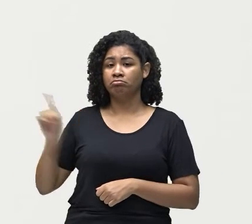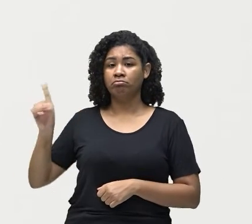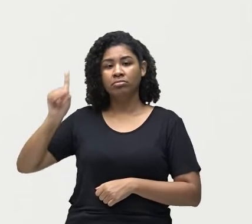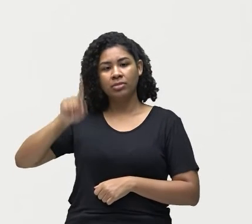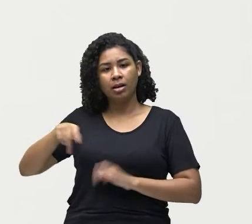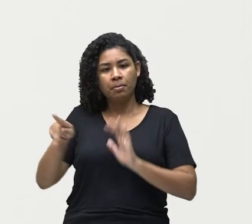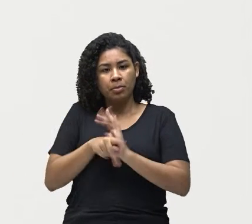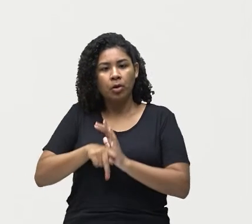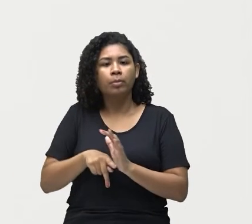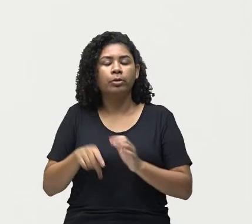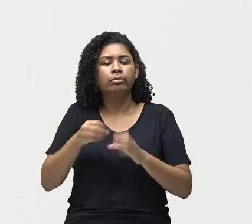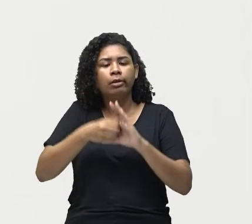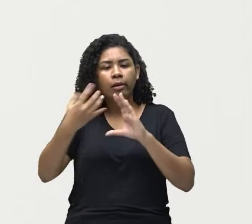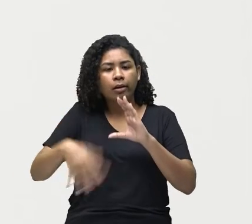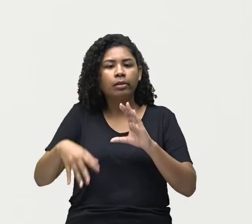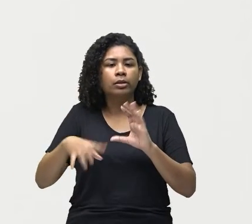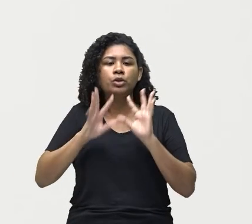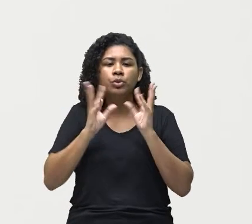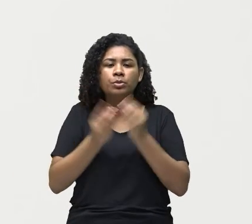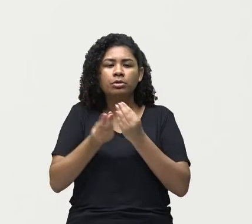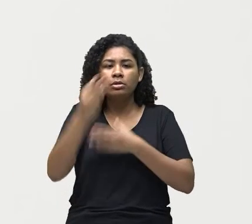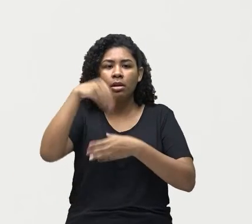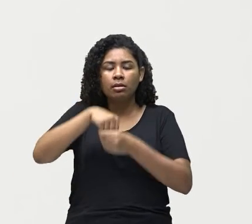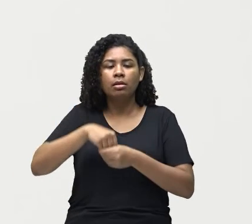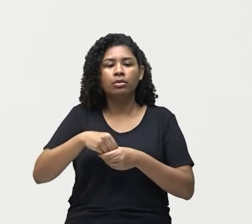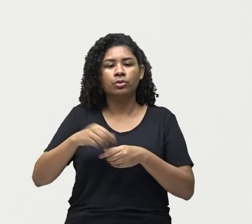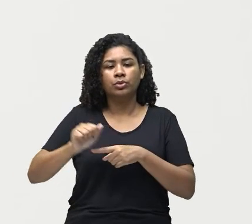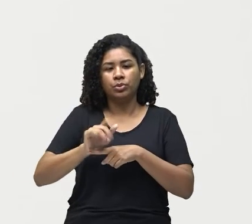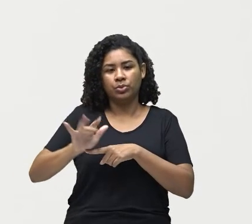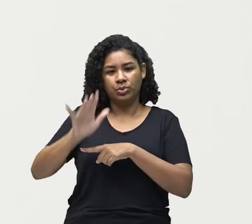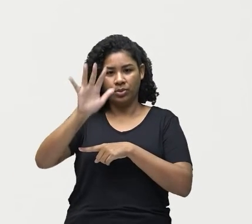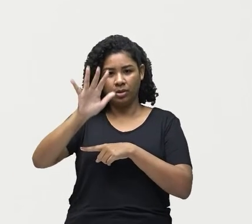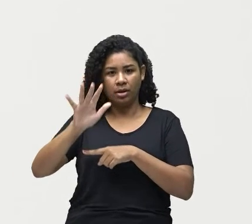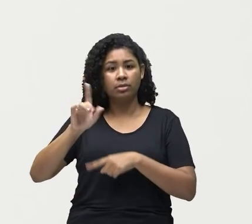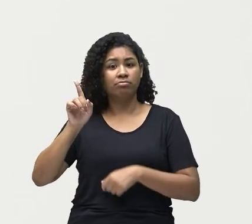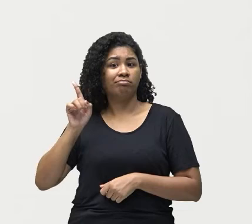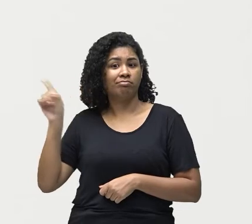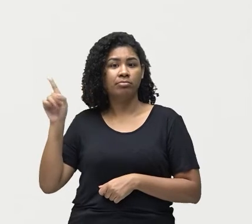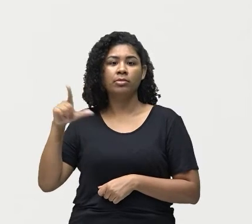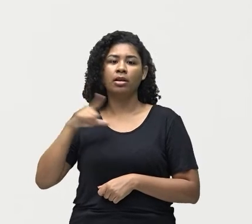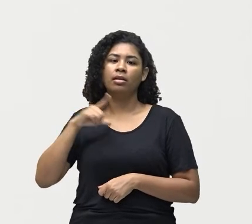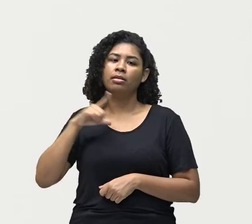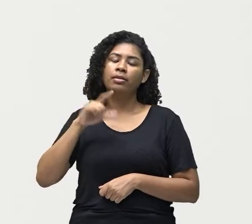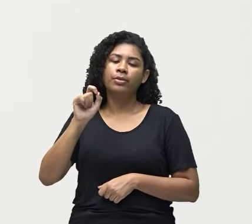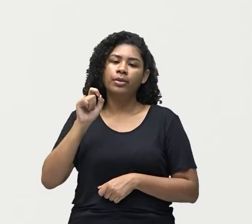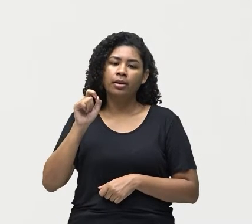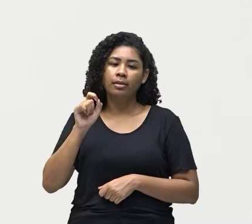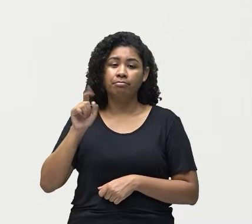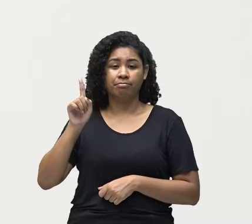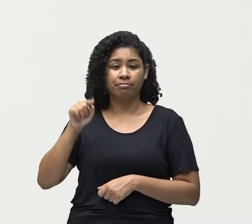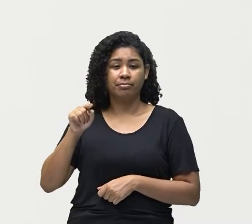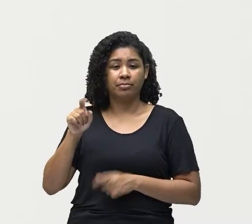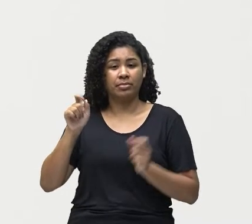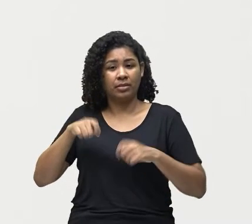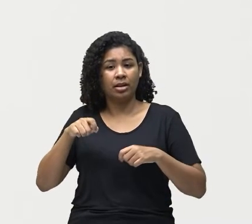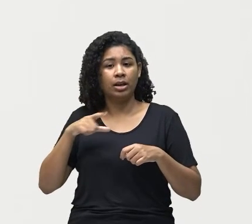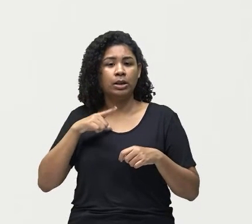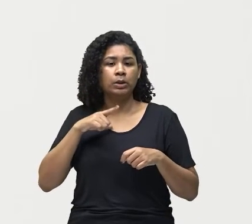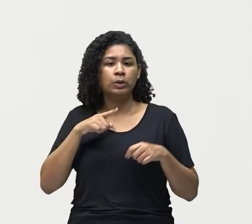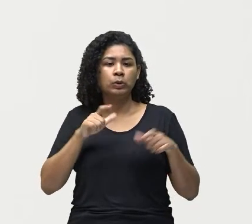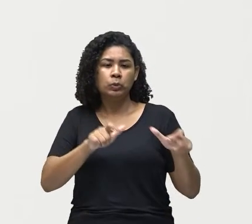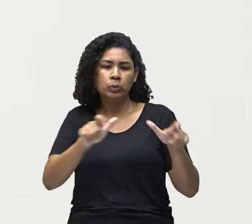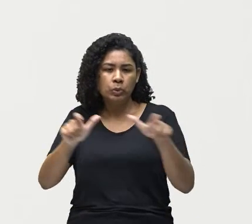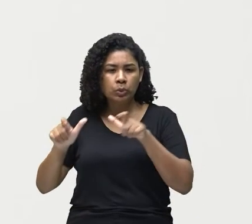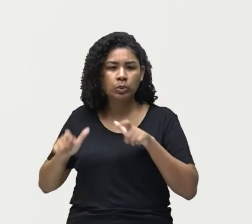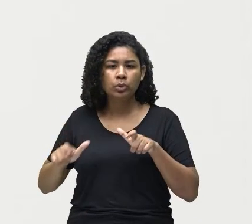do petróleo. É outro combustível fóssil que também pode ser encontrado em jazidas, geralmente